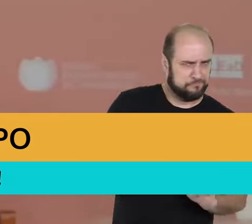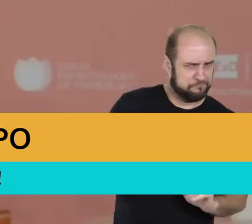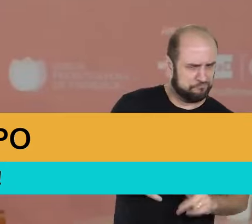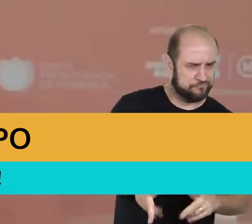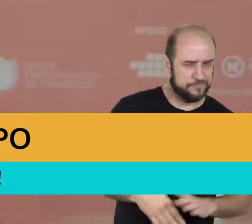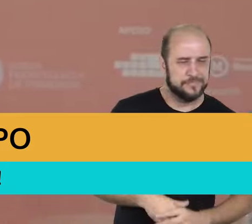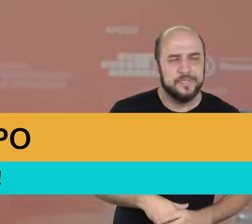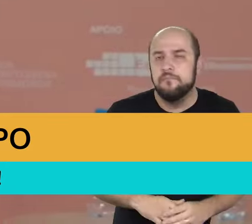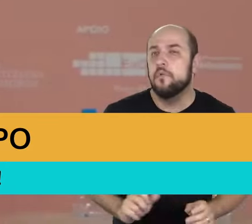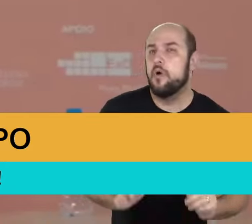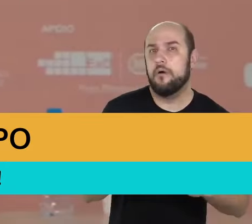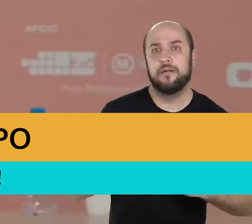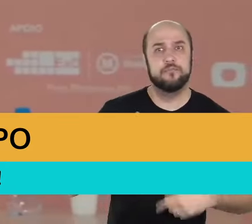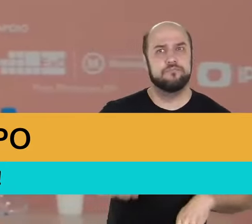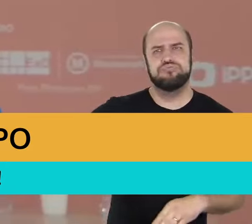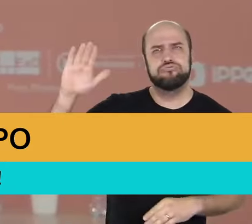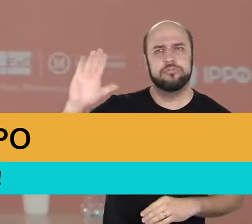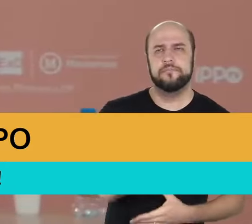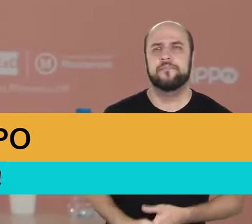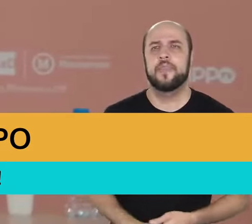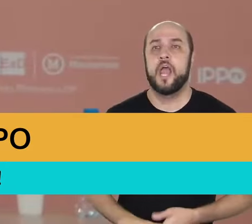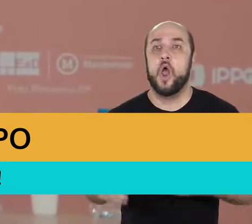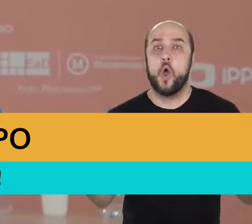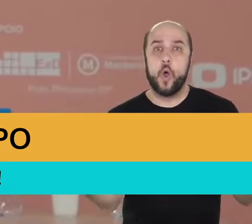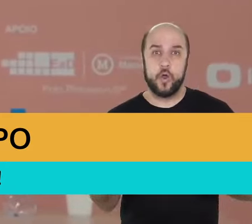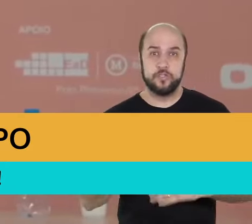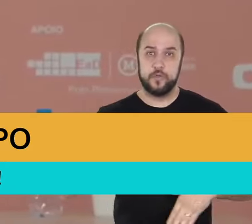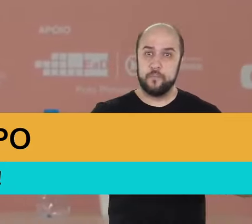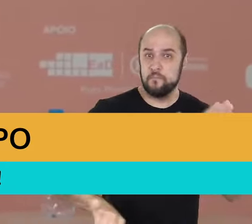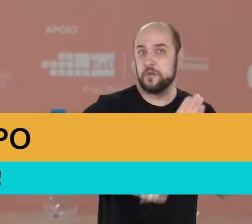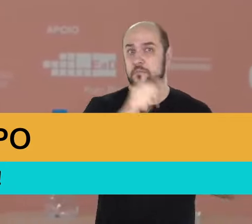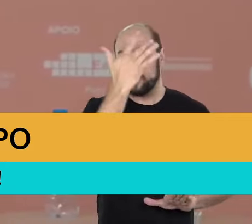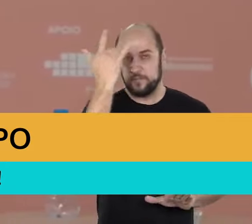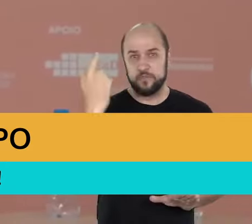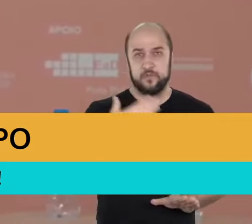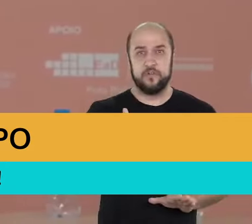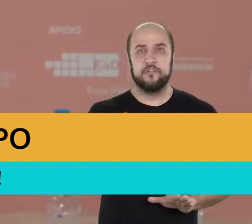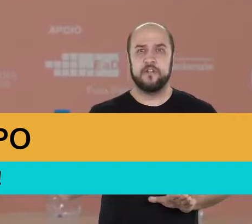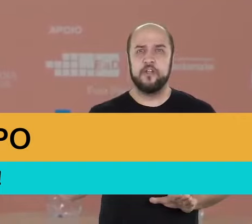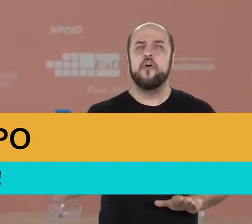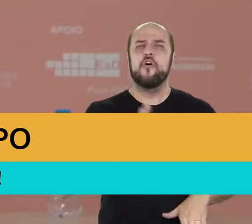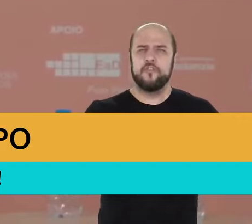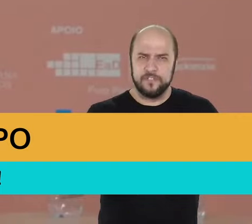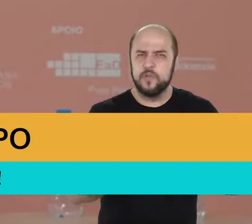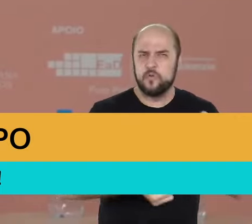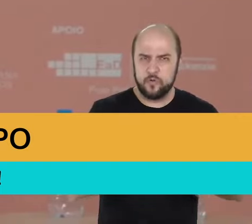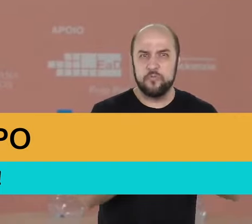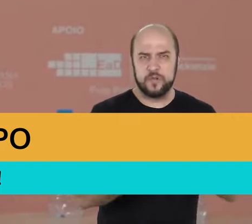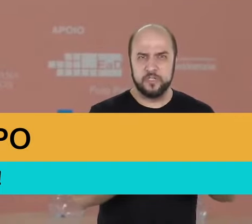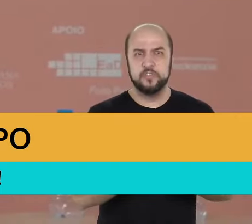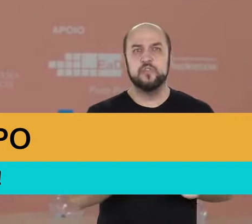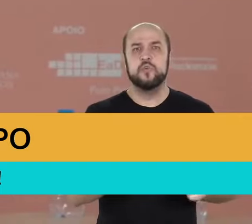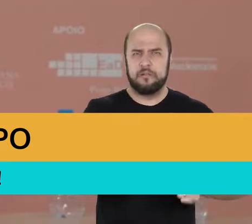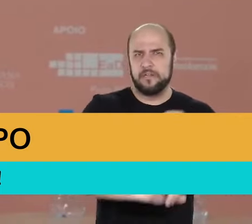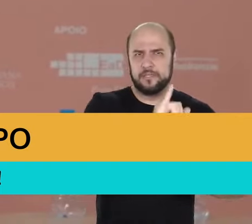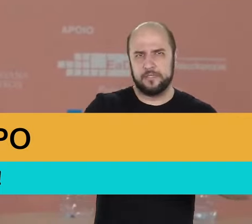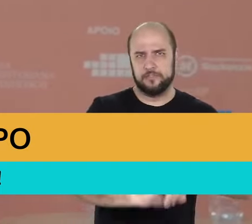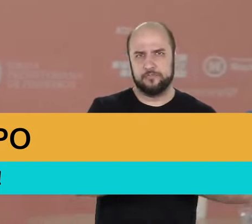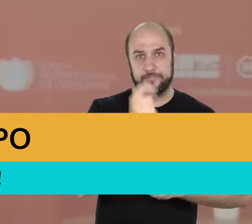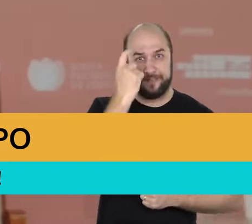tudo certo. E eu cresci. E hoje eu fui a primeira pessoa da minha família a criar um comércio digital. Aí eu tive a